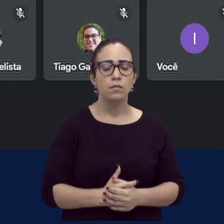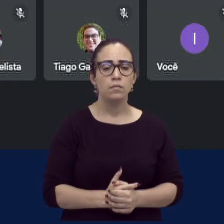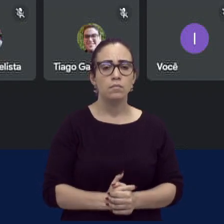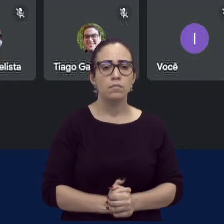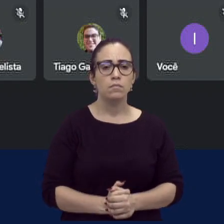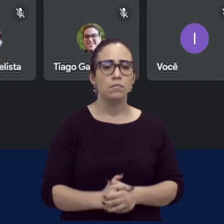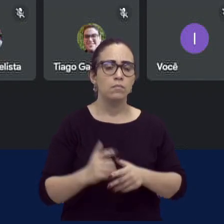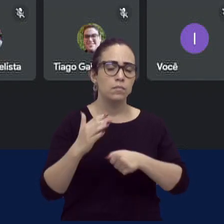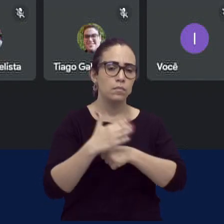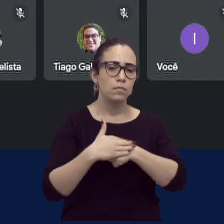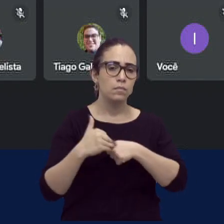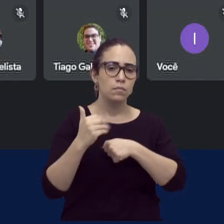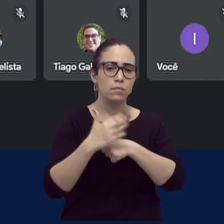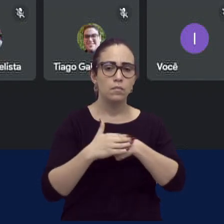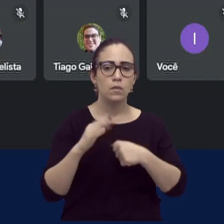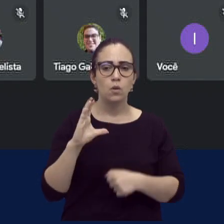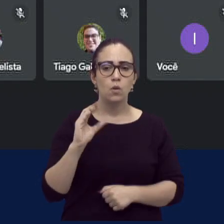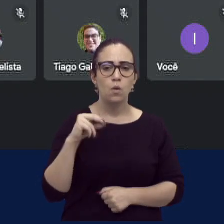Consolar.